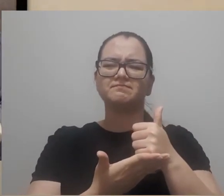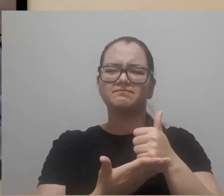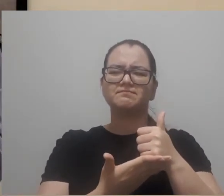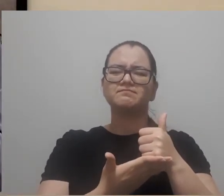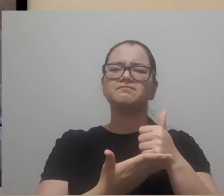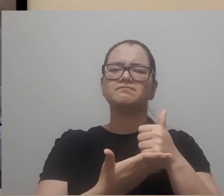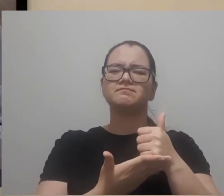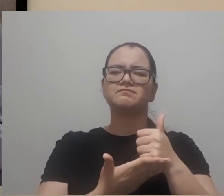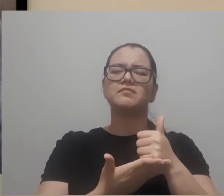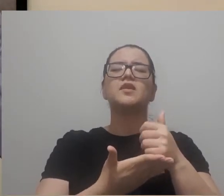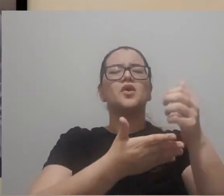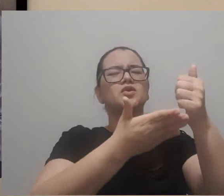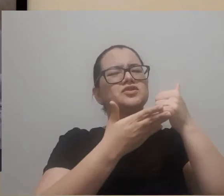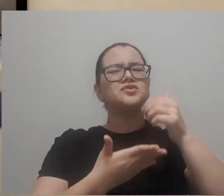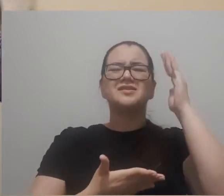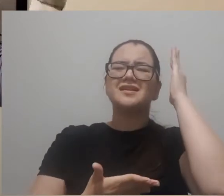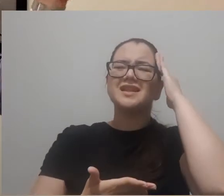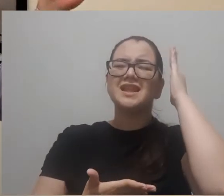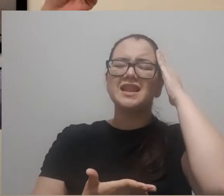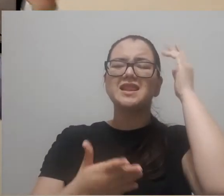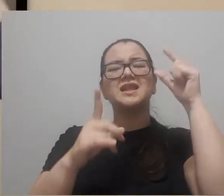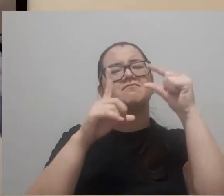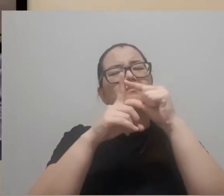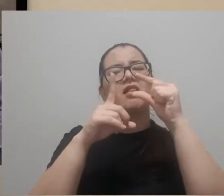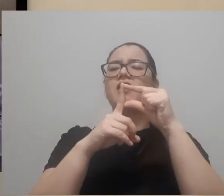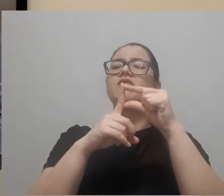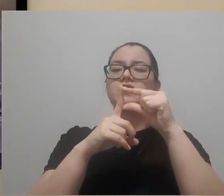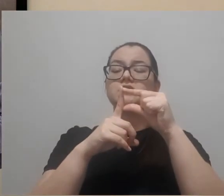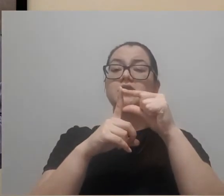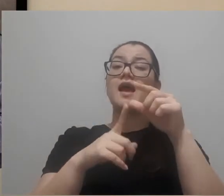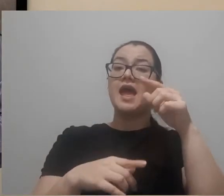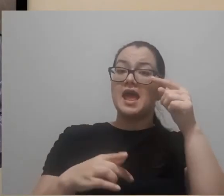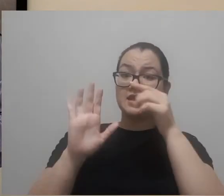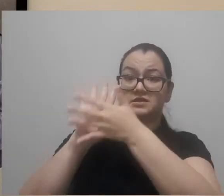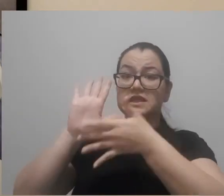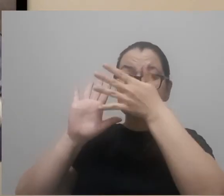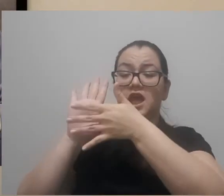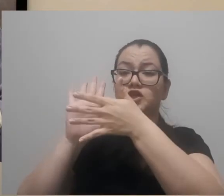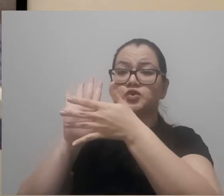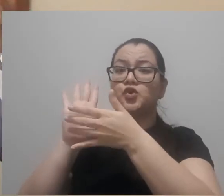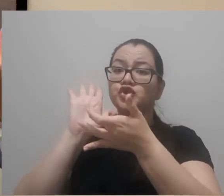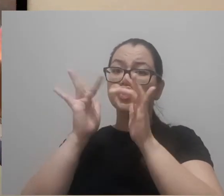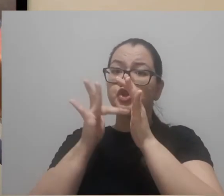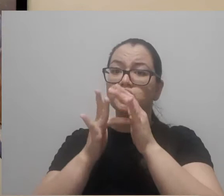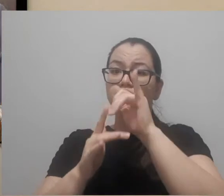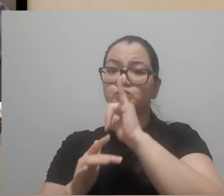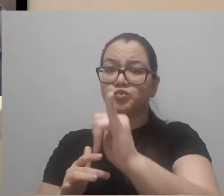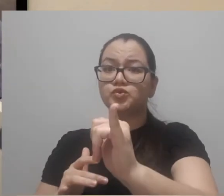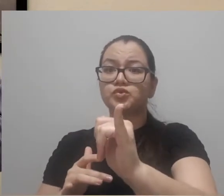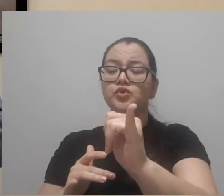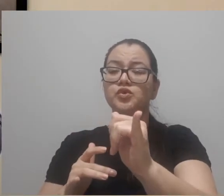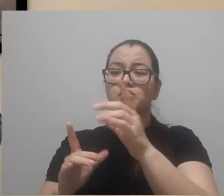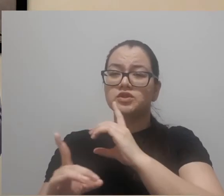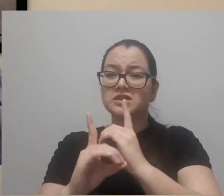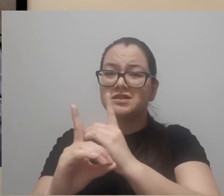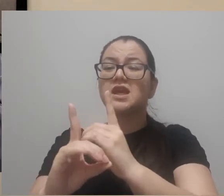faça entender essa palavra. Essa palavra foi para os discípulos, mas ela é para nós. Principalmente para o nosso contexto de hoje, que as